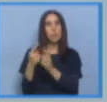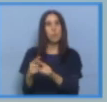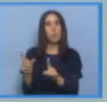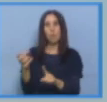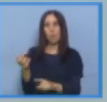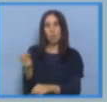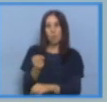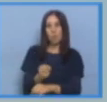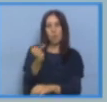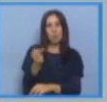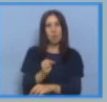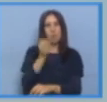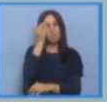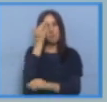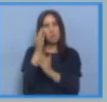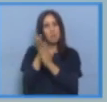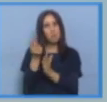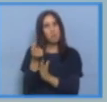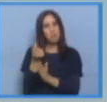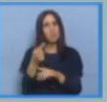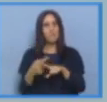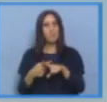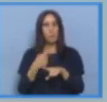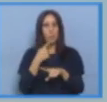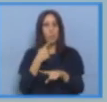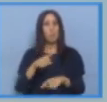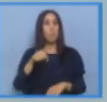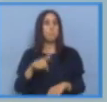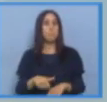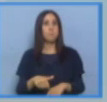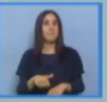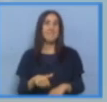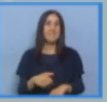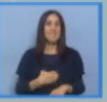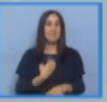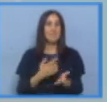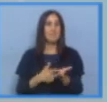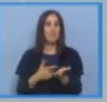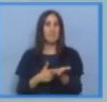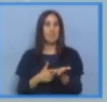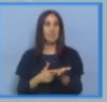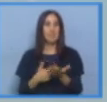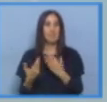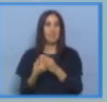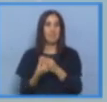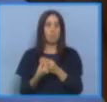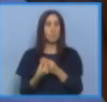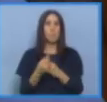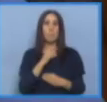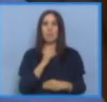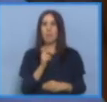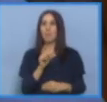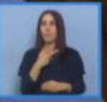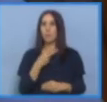abriu-nos um bocadinho a mente, e foi muito interessante. E desde logo sentimos a necessidade de trazer para nós, para quem conhece o padre